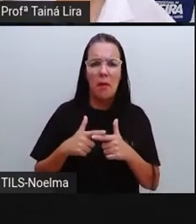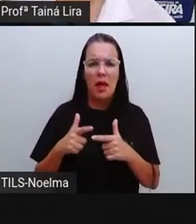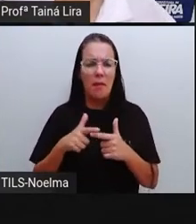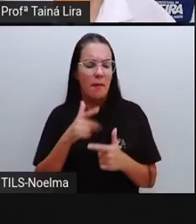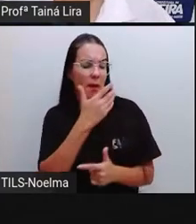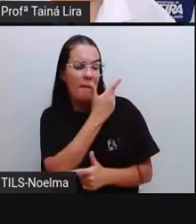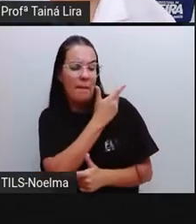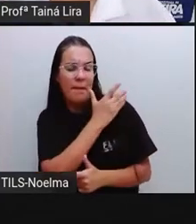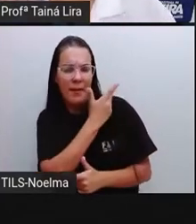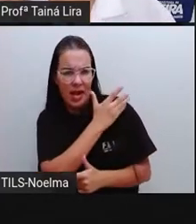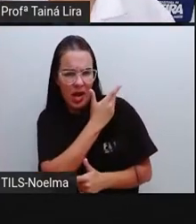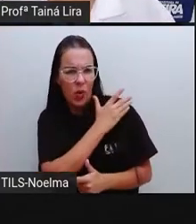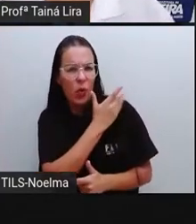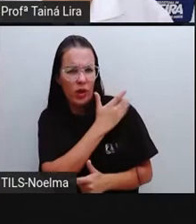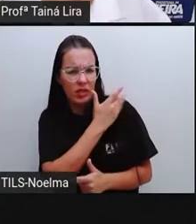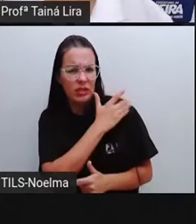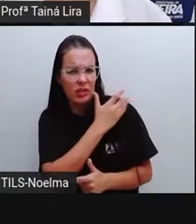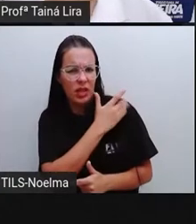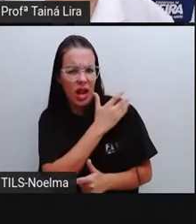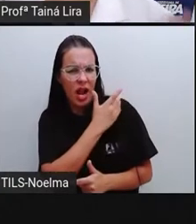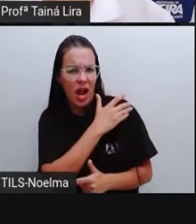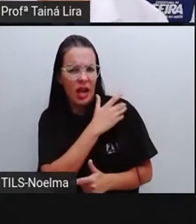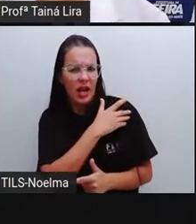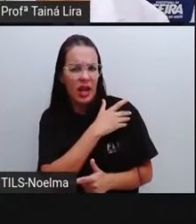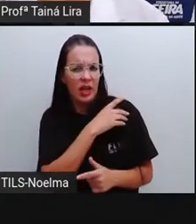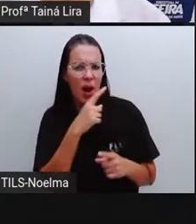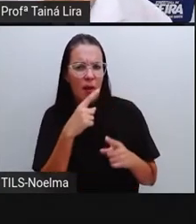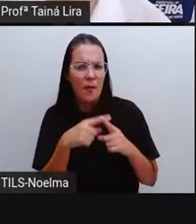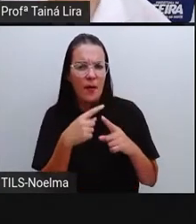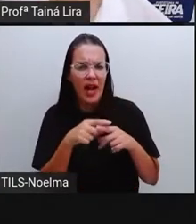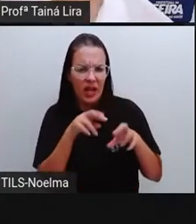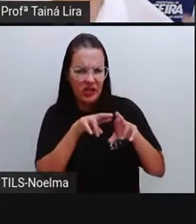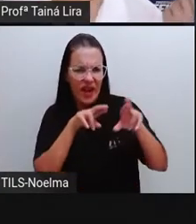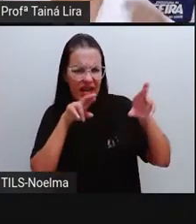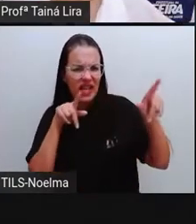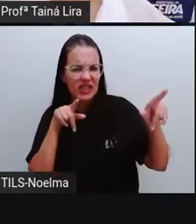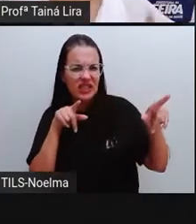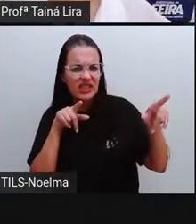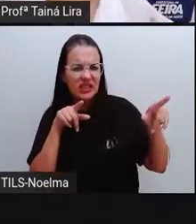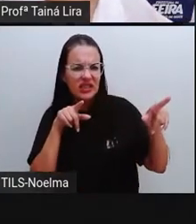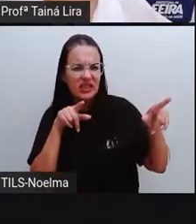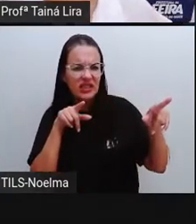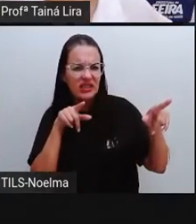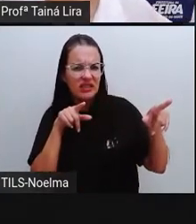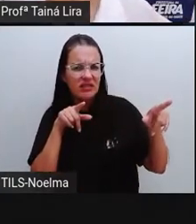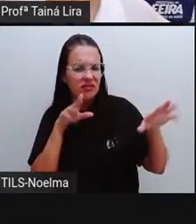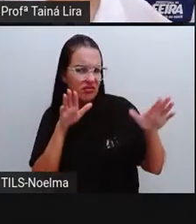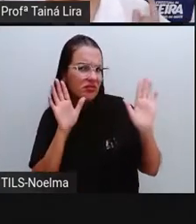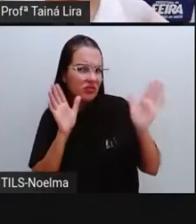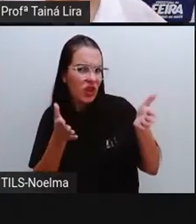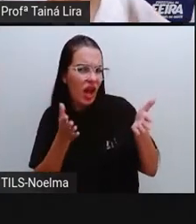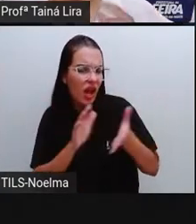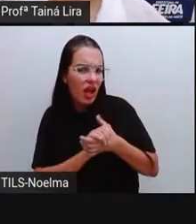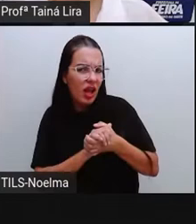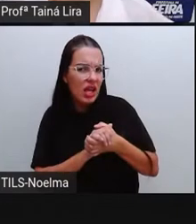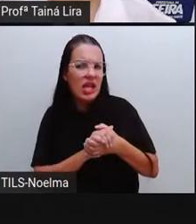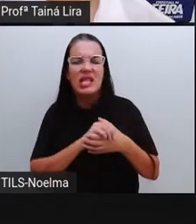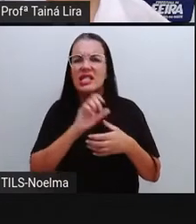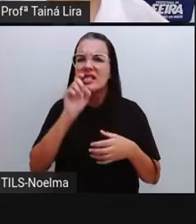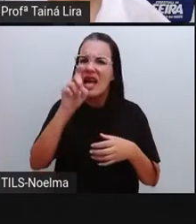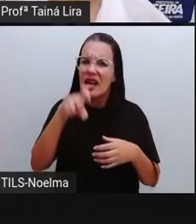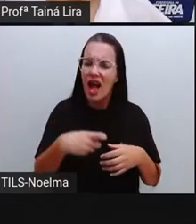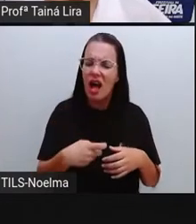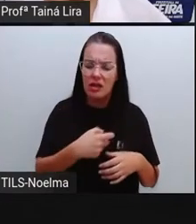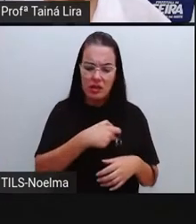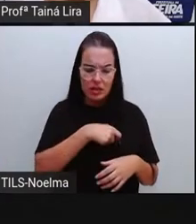viveu situações de discriminação por ser diferente? Será que a gente pode dizer aqui que essa zebrinha estava sendo discriminada